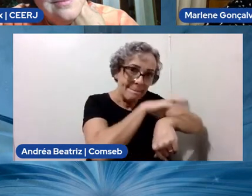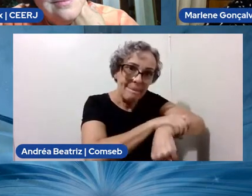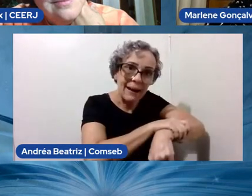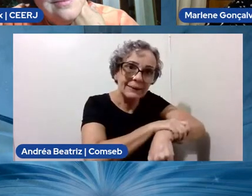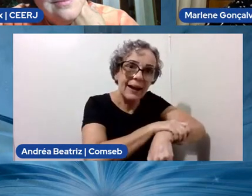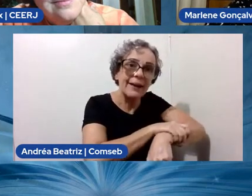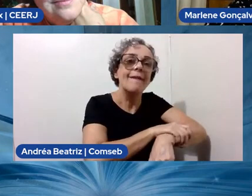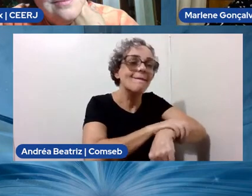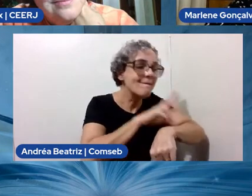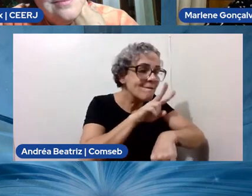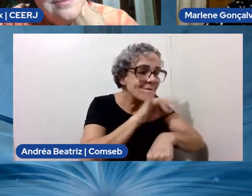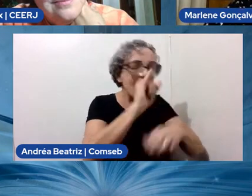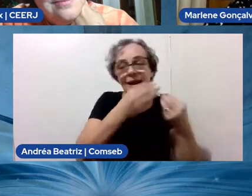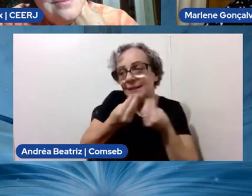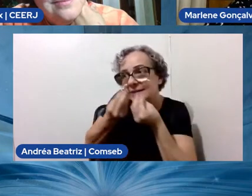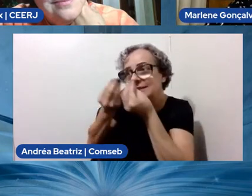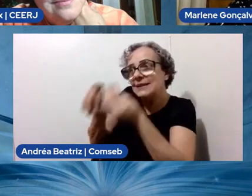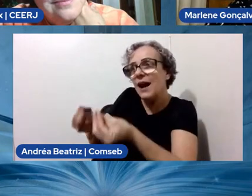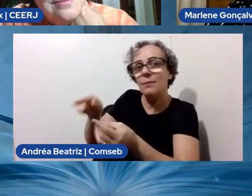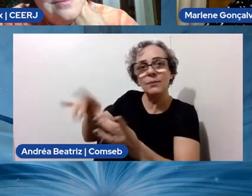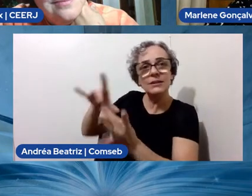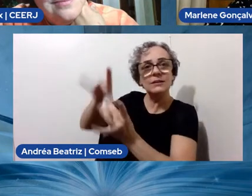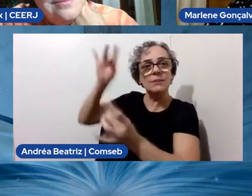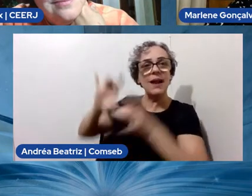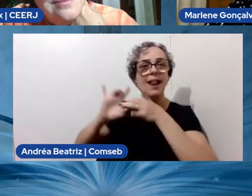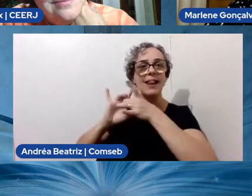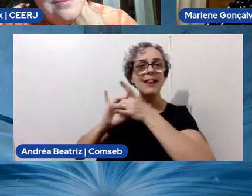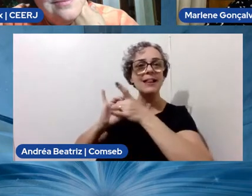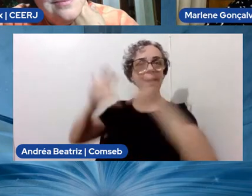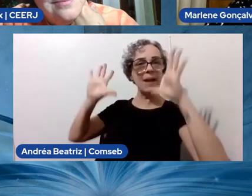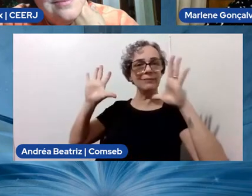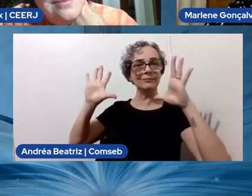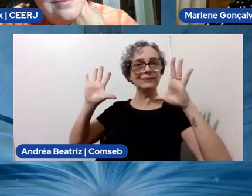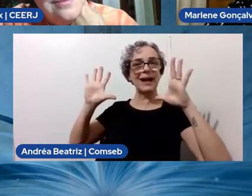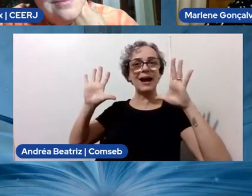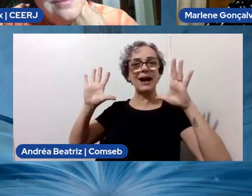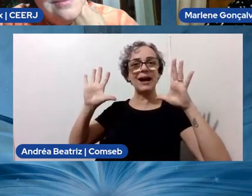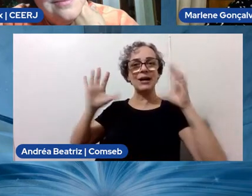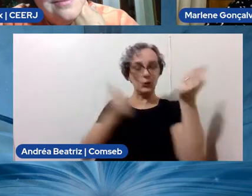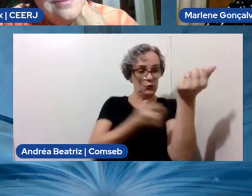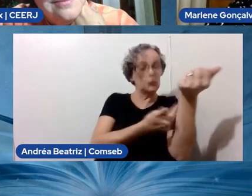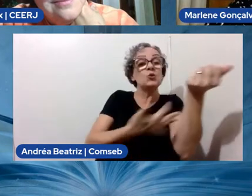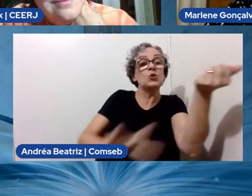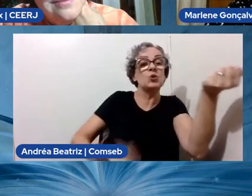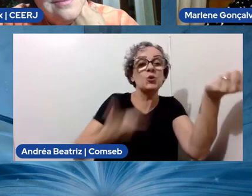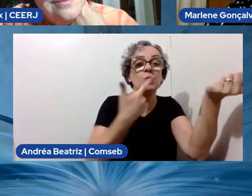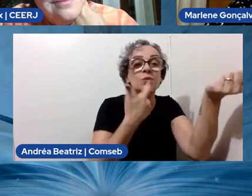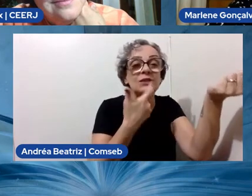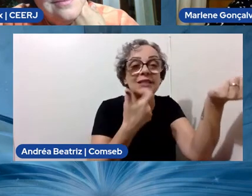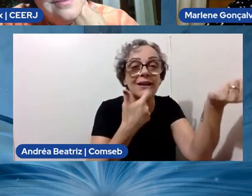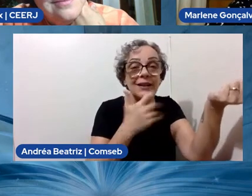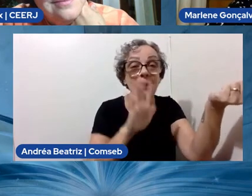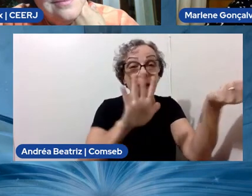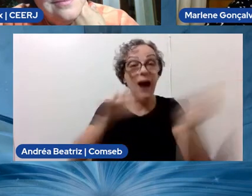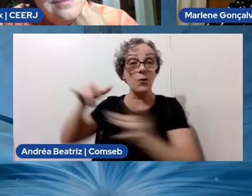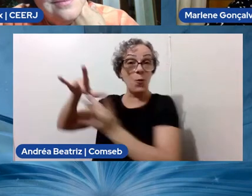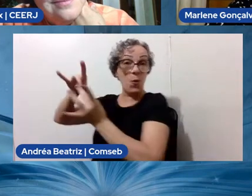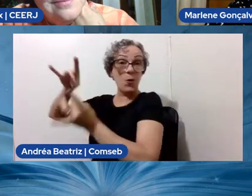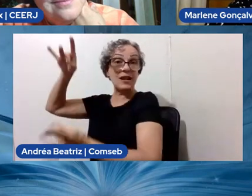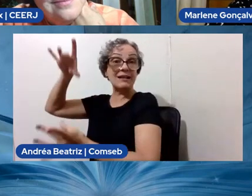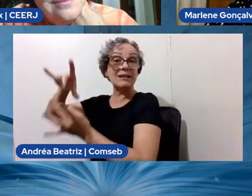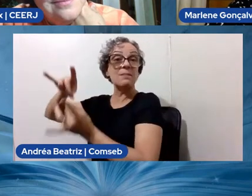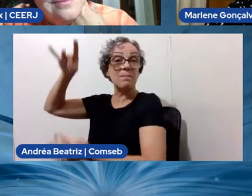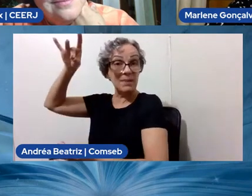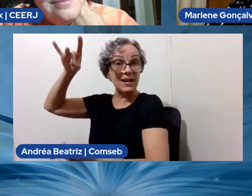espírito do sangue, mas também o espírito vai libertar